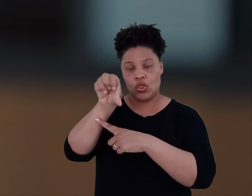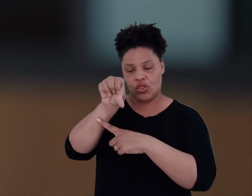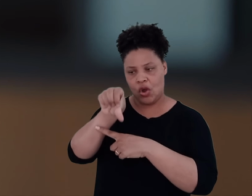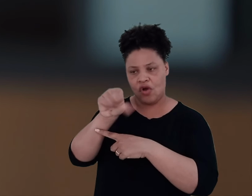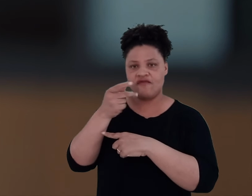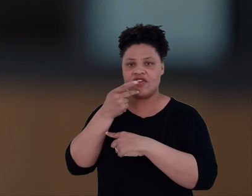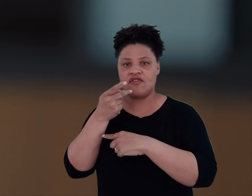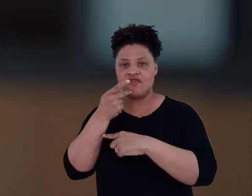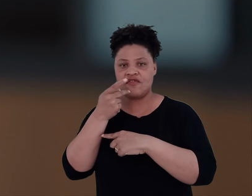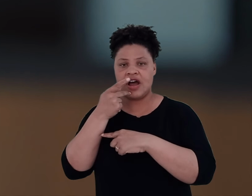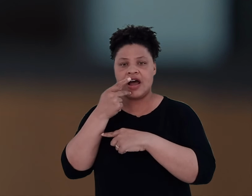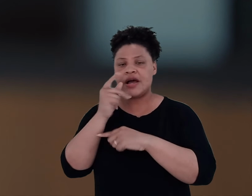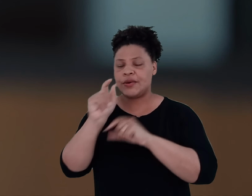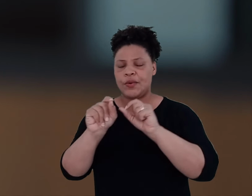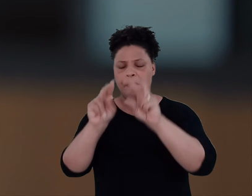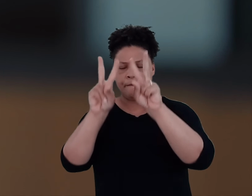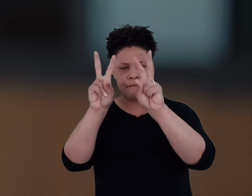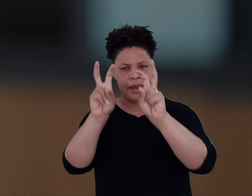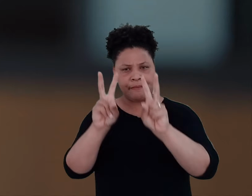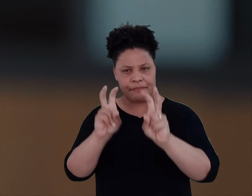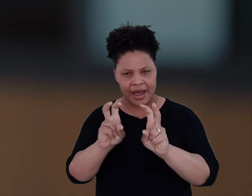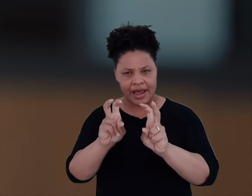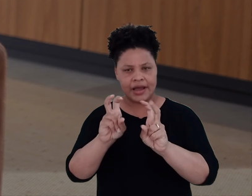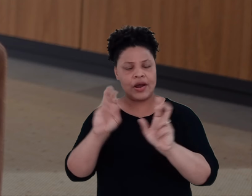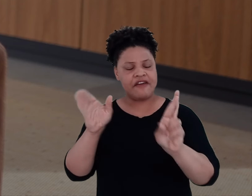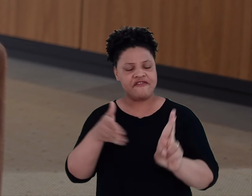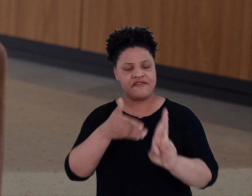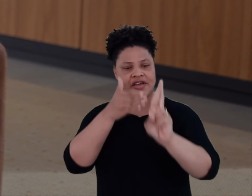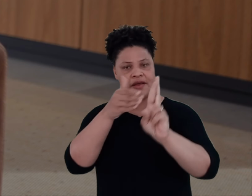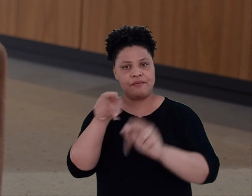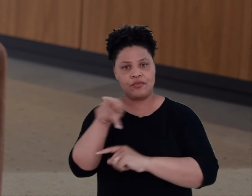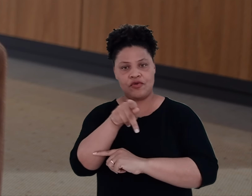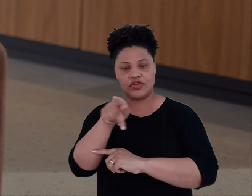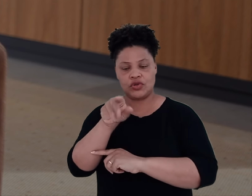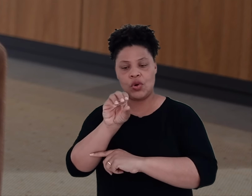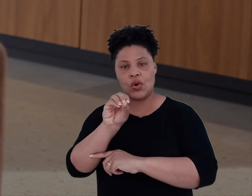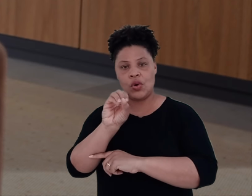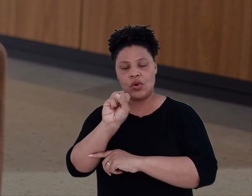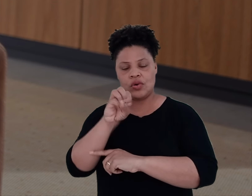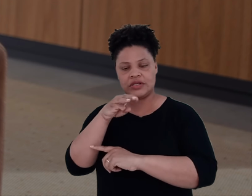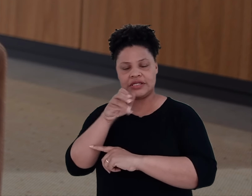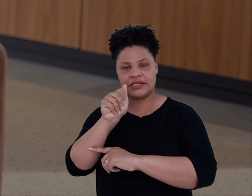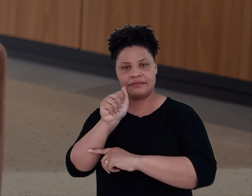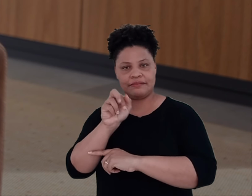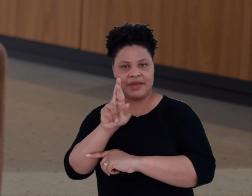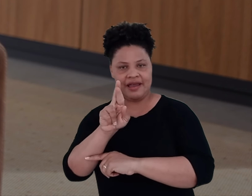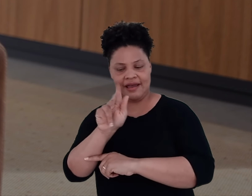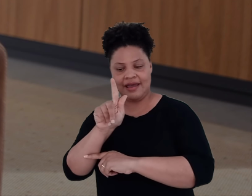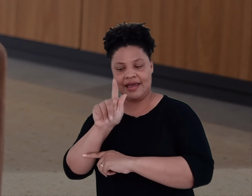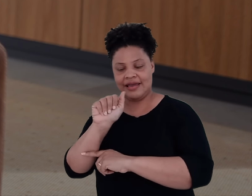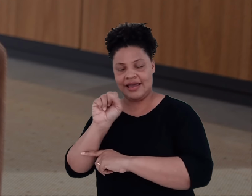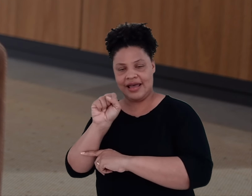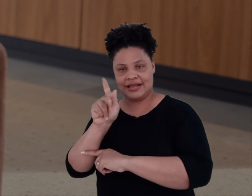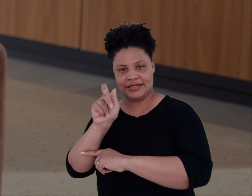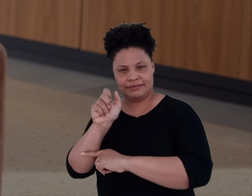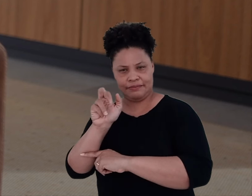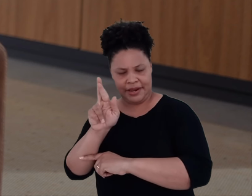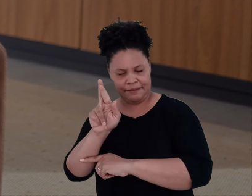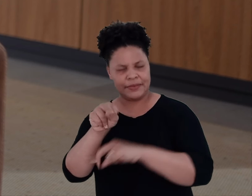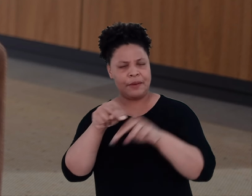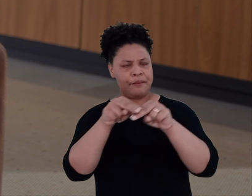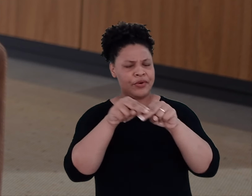do professor e intelectual Osmar Teixeira Gaspar. Voltando ao tema da história da imprensa negra, eu quero destacar o jornal Homem